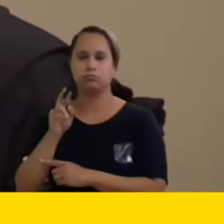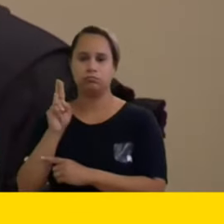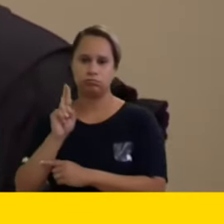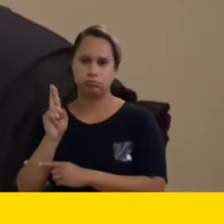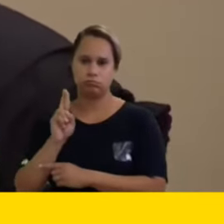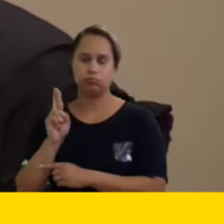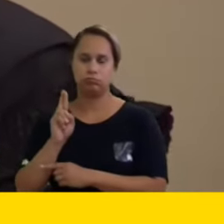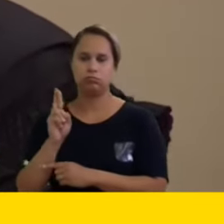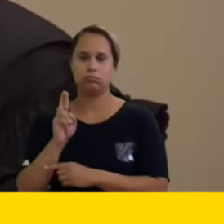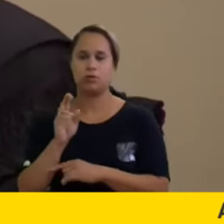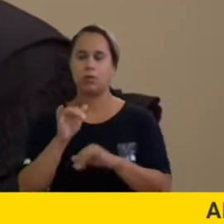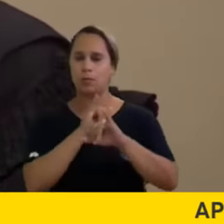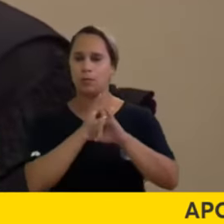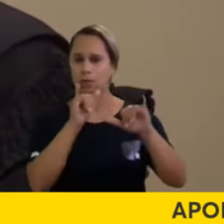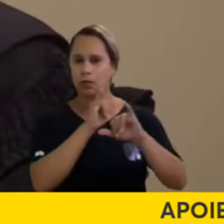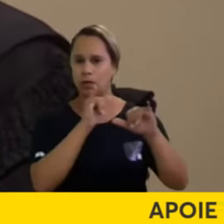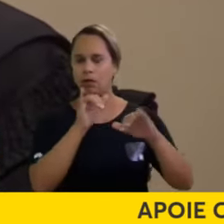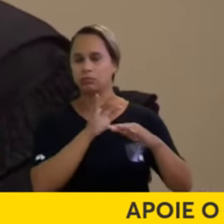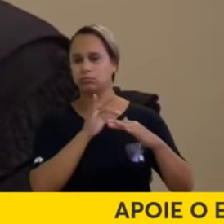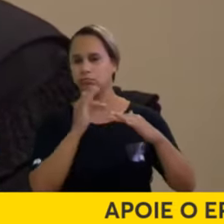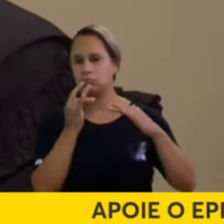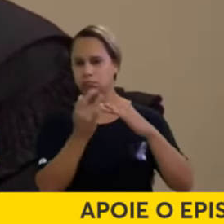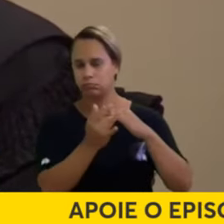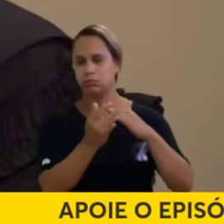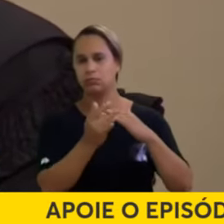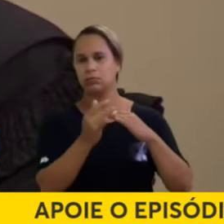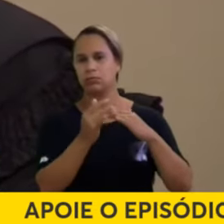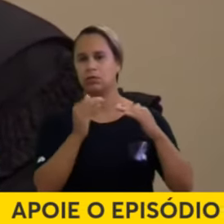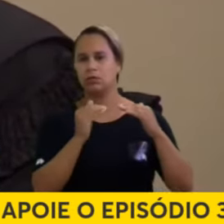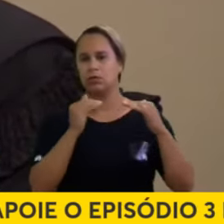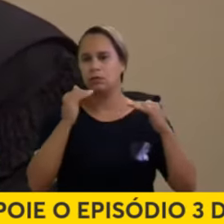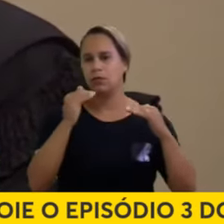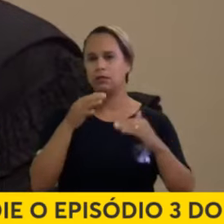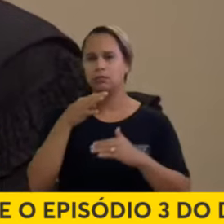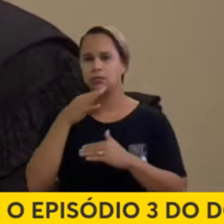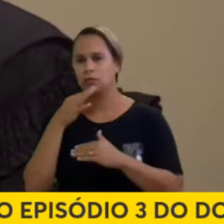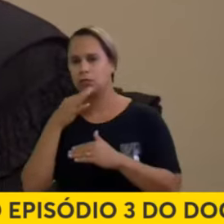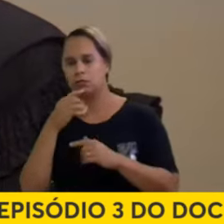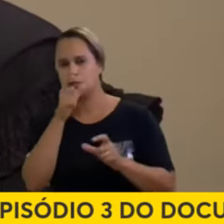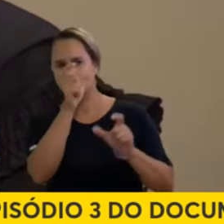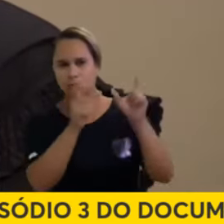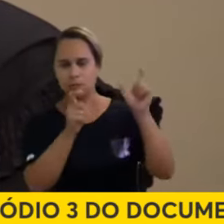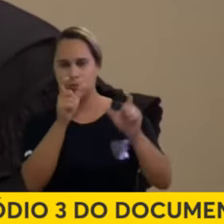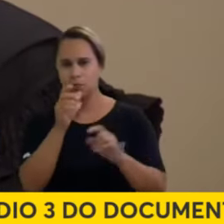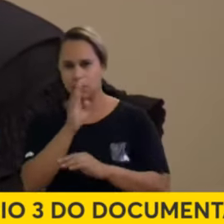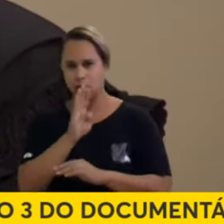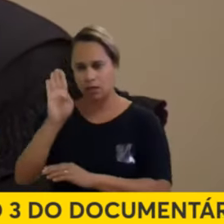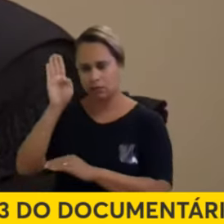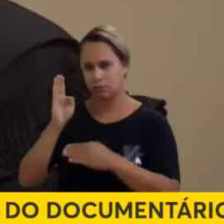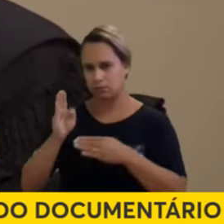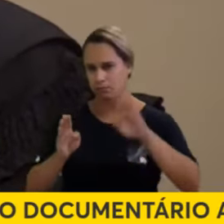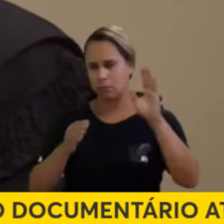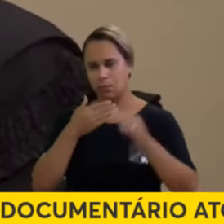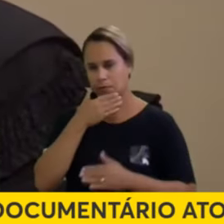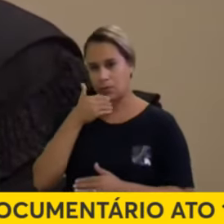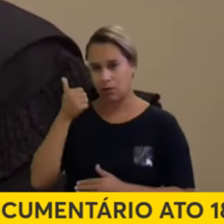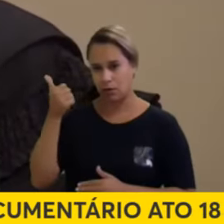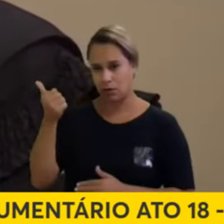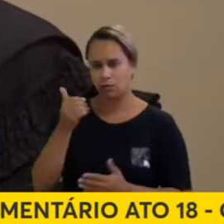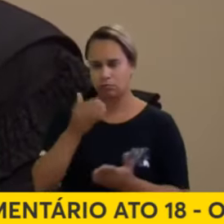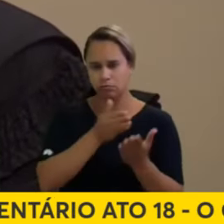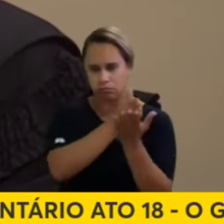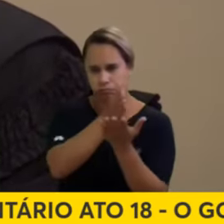digital aumento do nível de conhecimento dos pré-candidatos melhora no desempenho institucional do partido das redes sociais direcionamento das